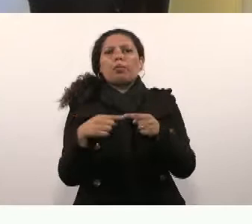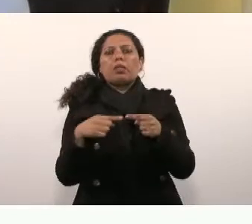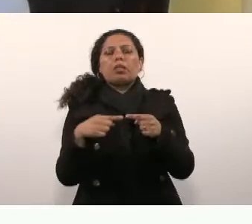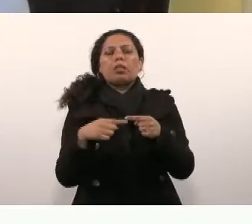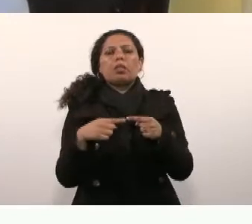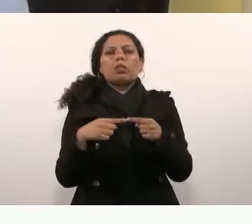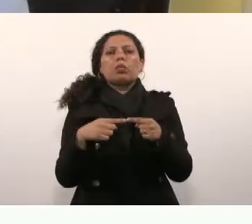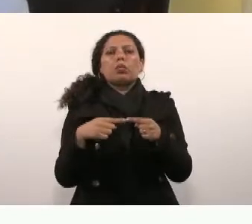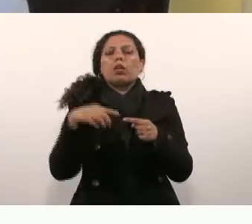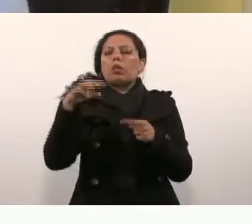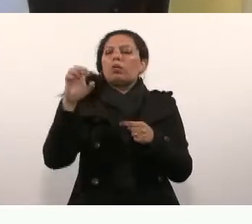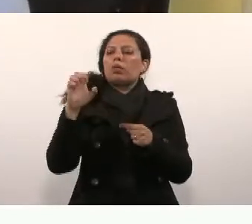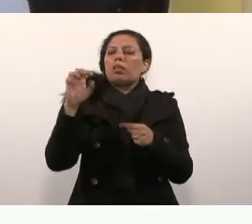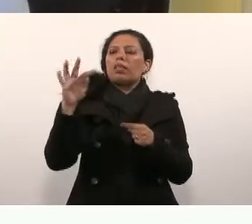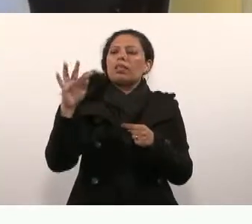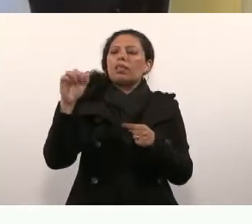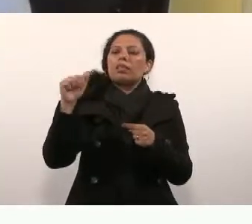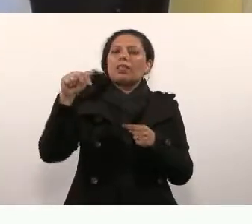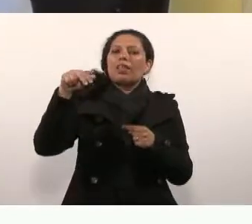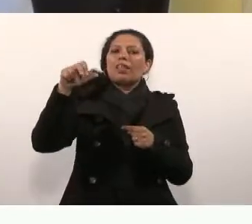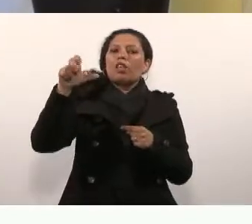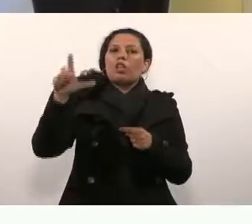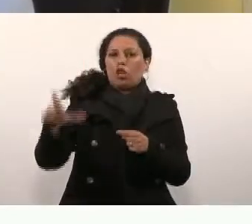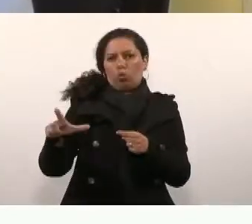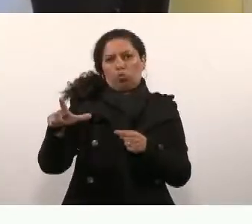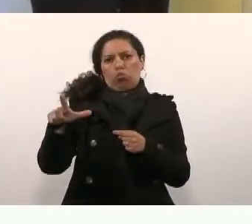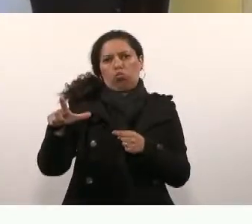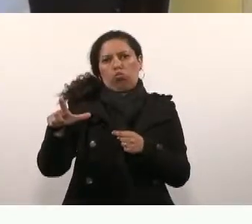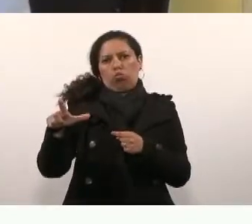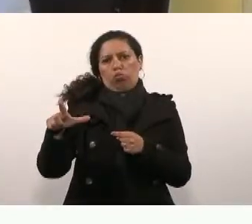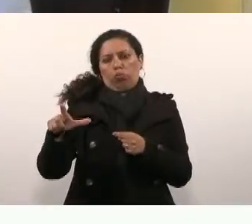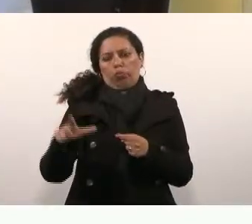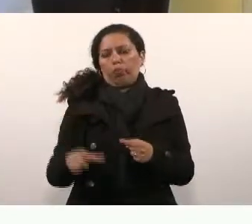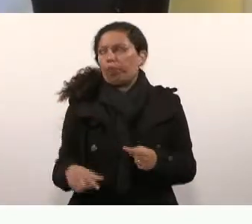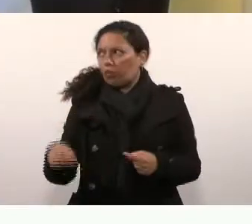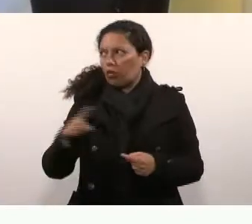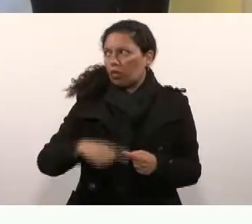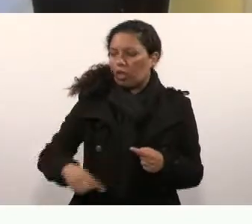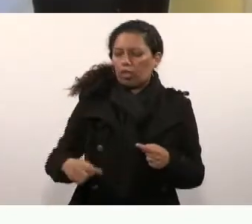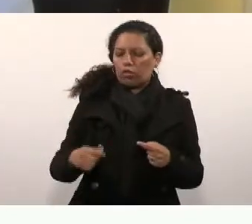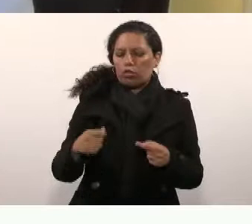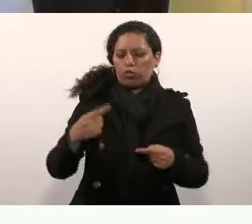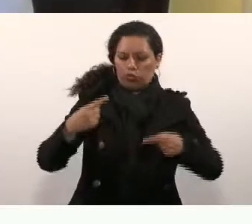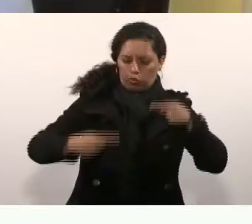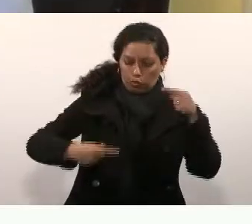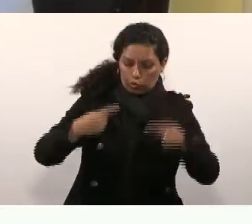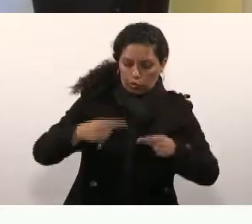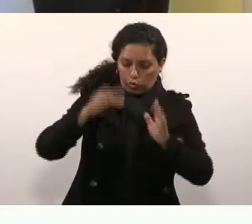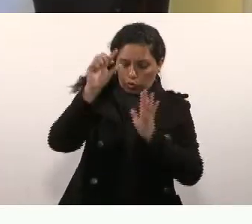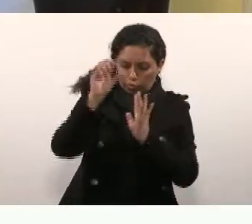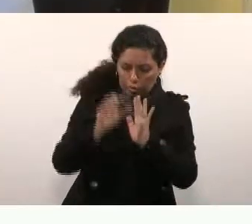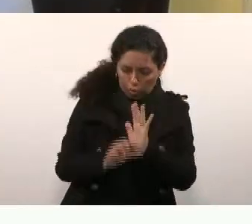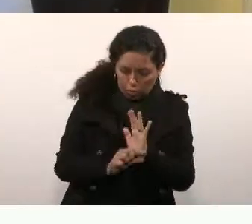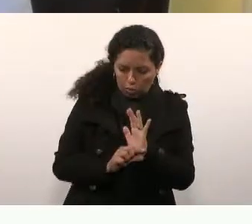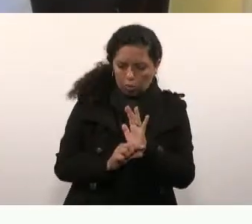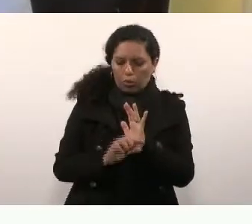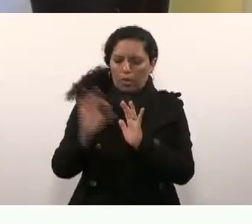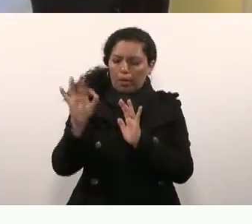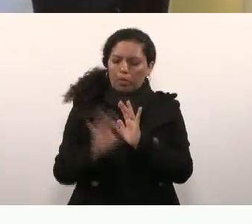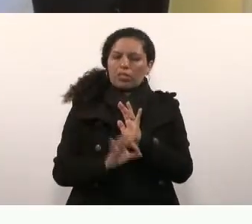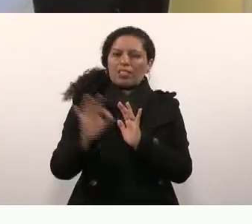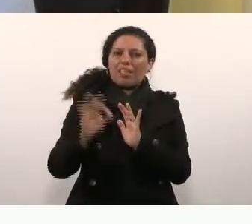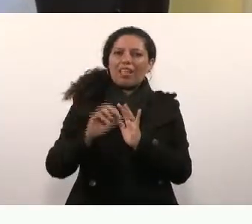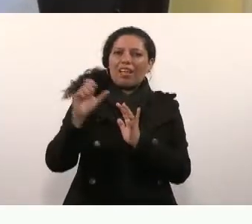etanol. Isso a gente está discutindo aí, botar em votação a redução da alíquota, do